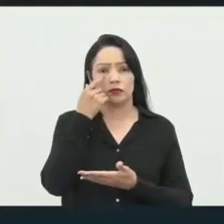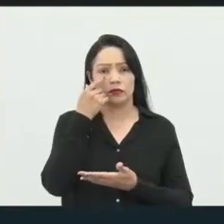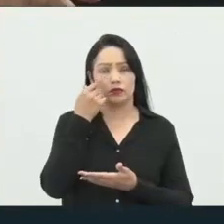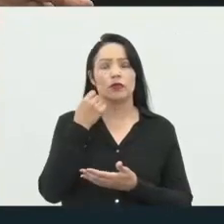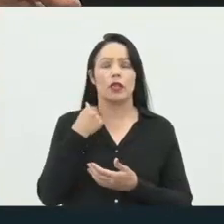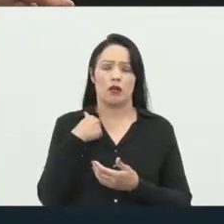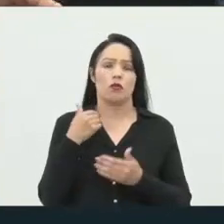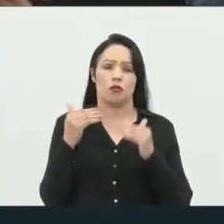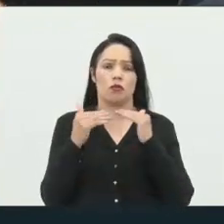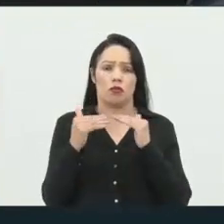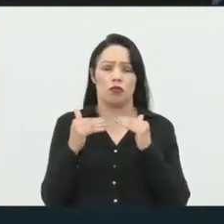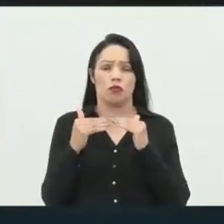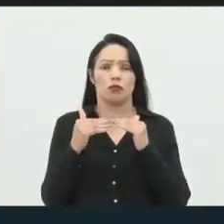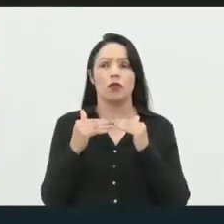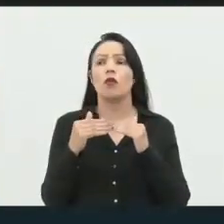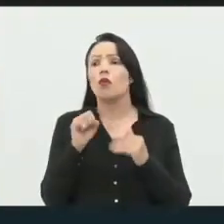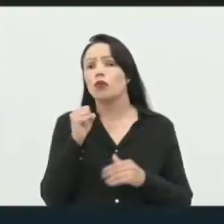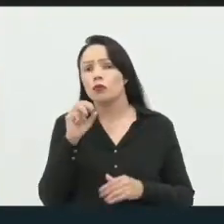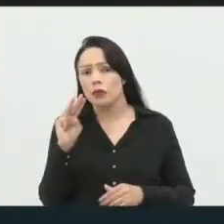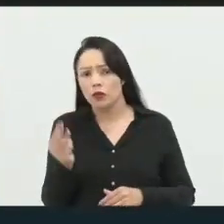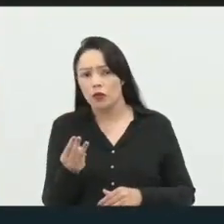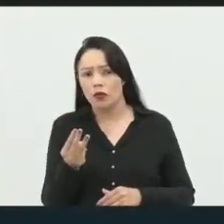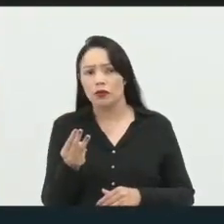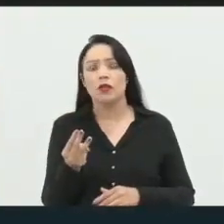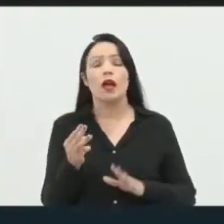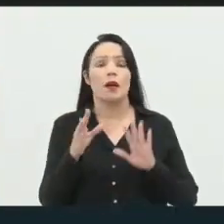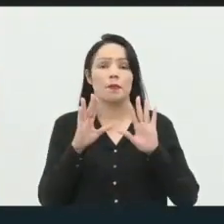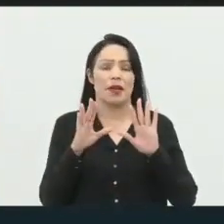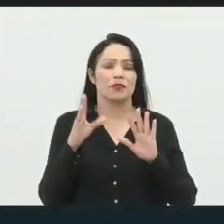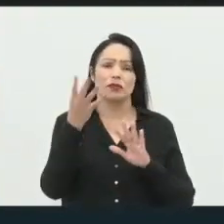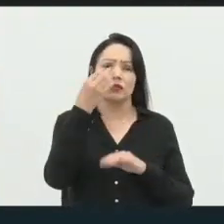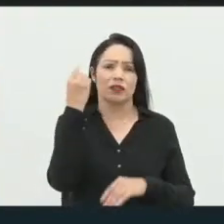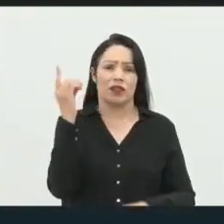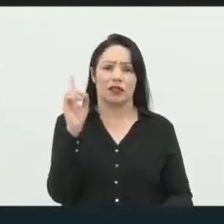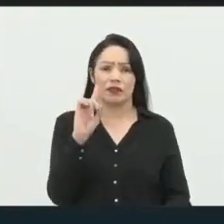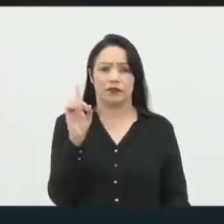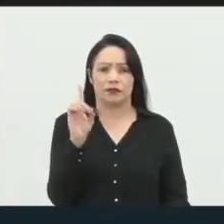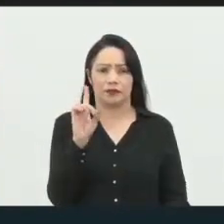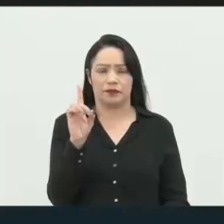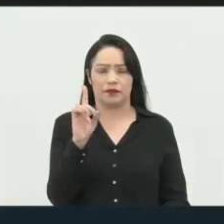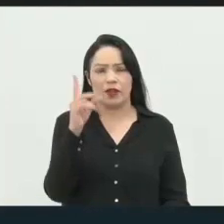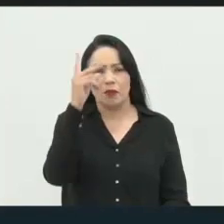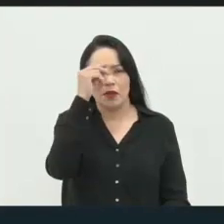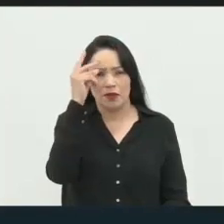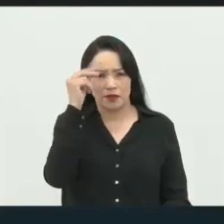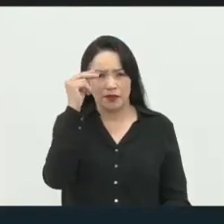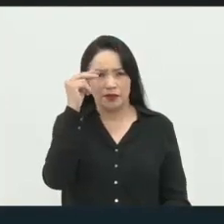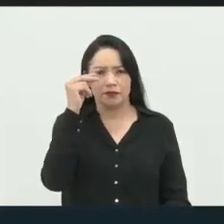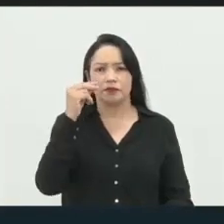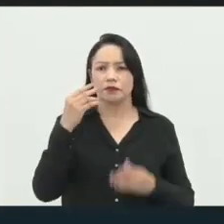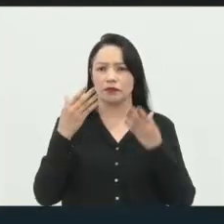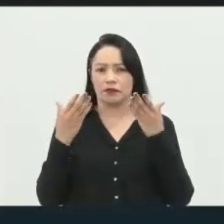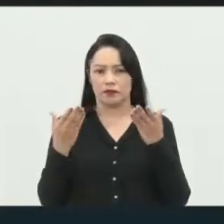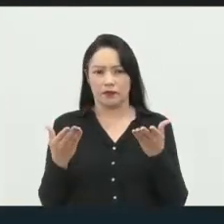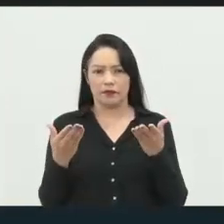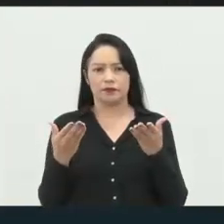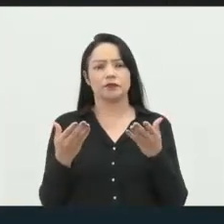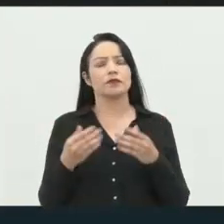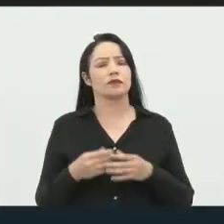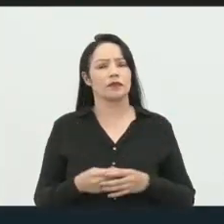de achar onde está esses 8 milhões mas não vou me esquecer Vereador Jorginho porque com o prefeito Gucci vossa excelência é